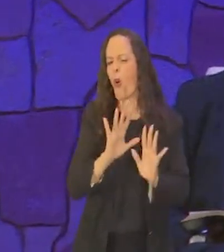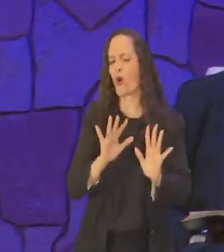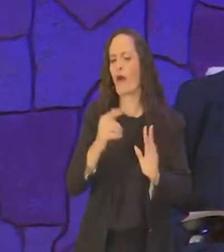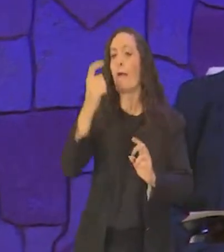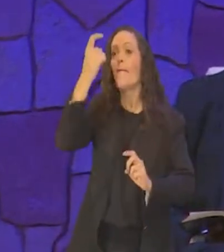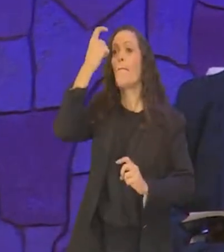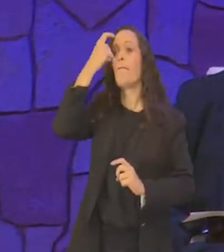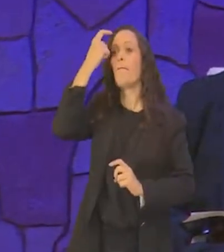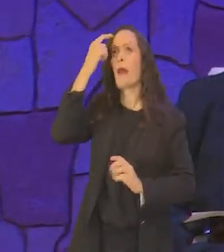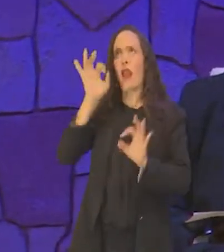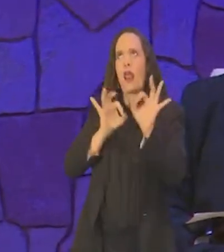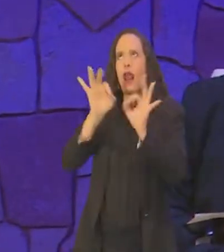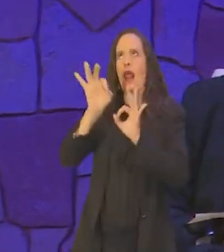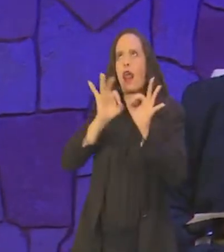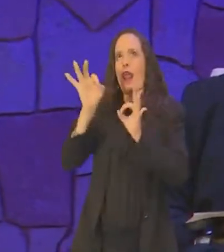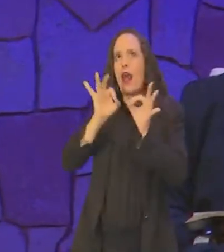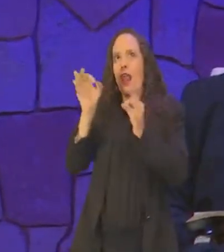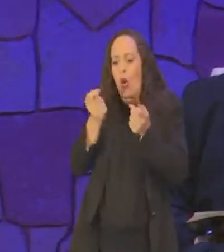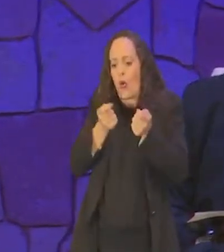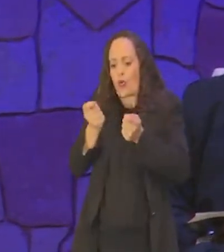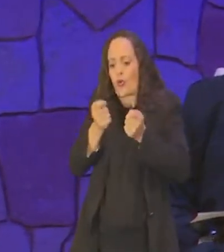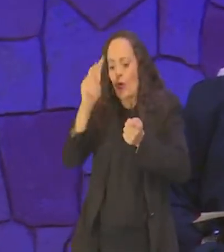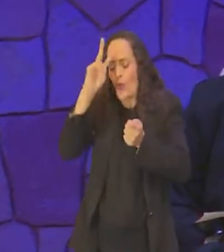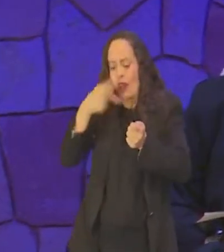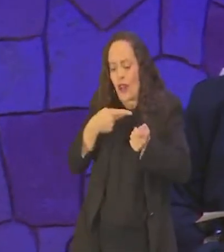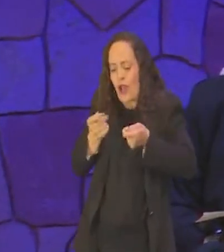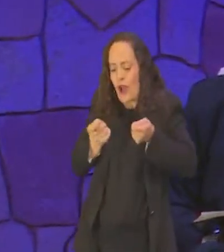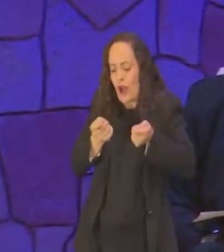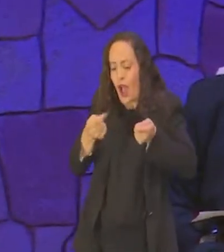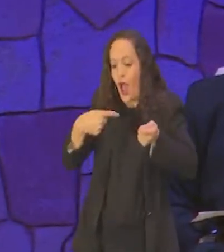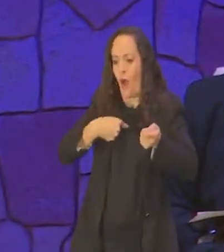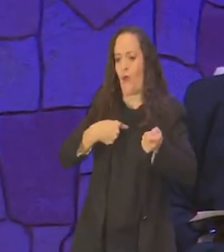mente, inconscientemente, sem que nós queiramos,